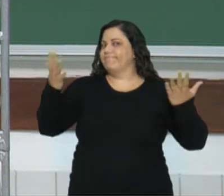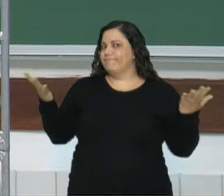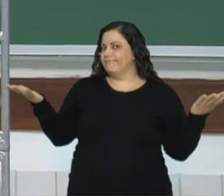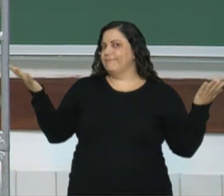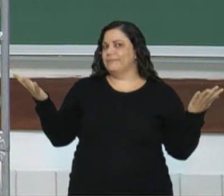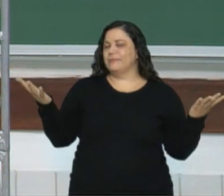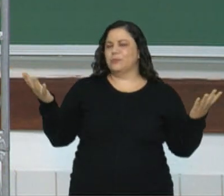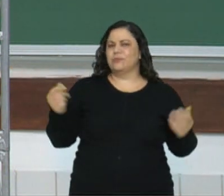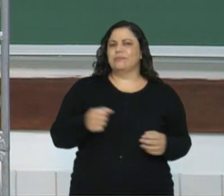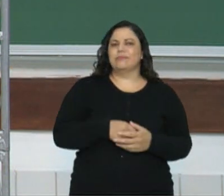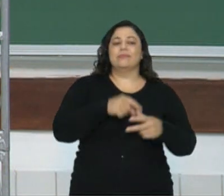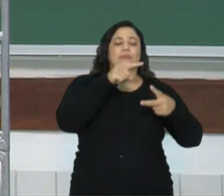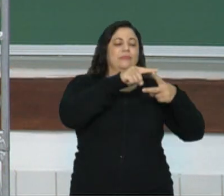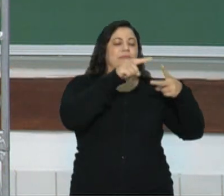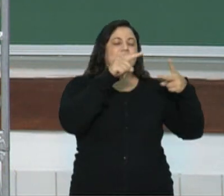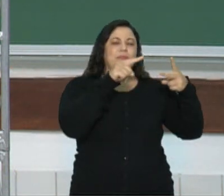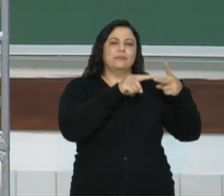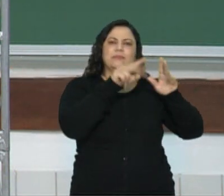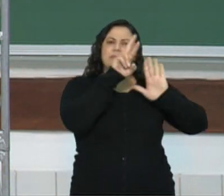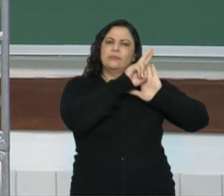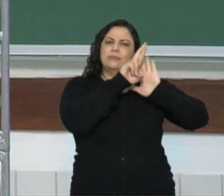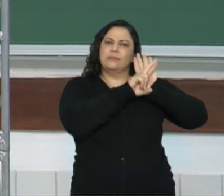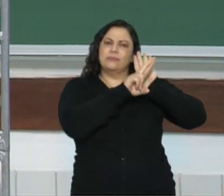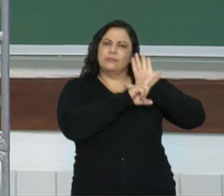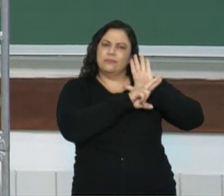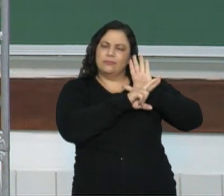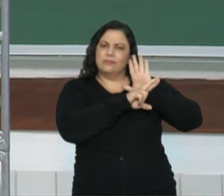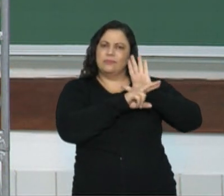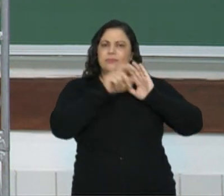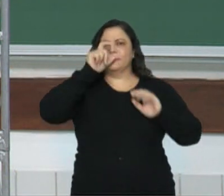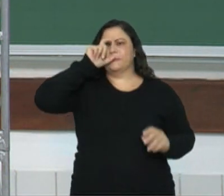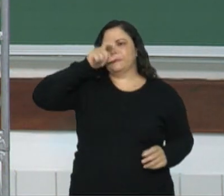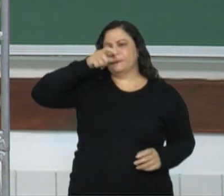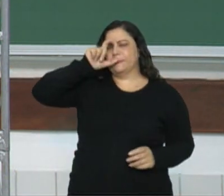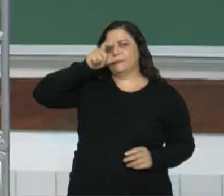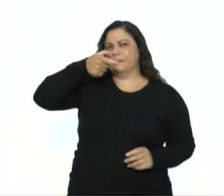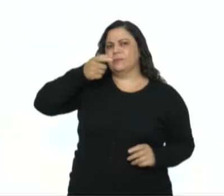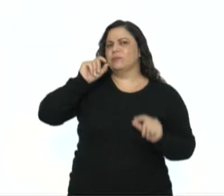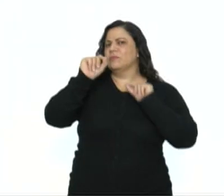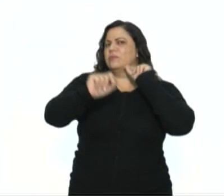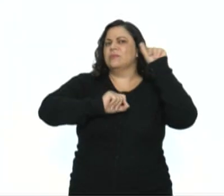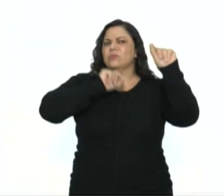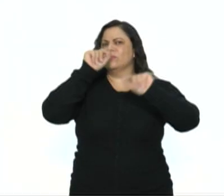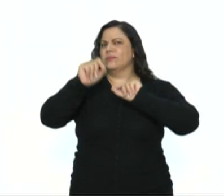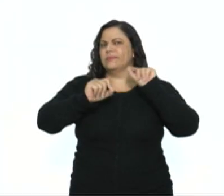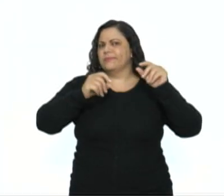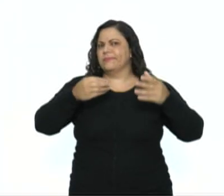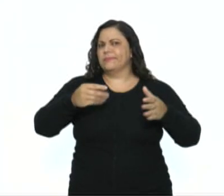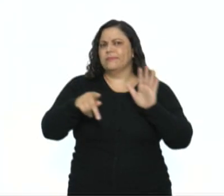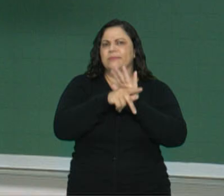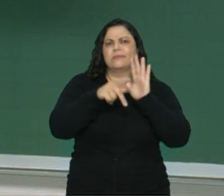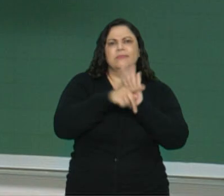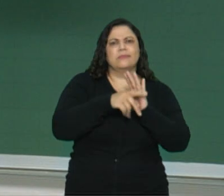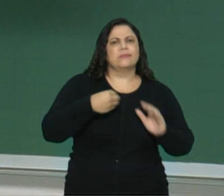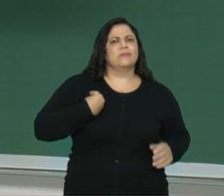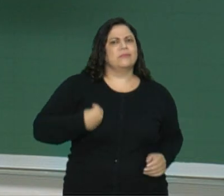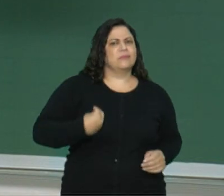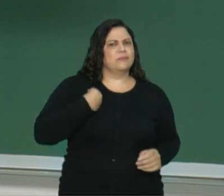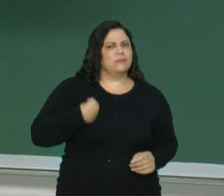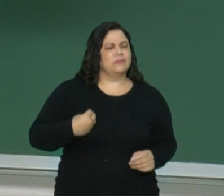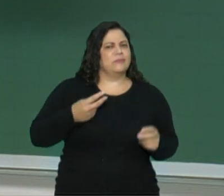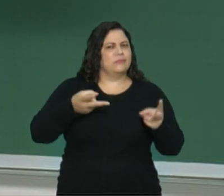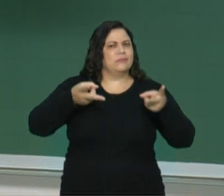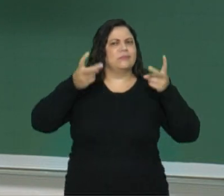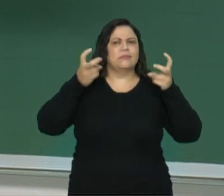Então, essas duas primeiras regras cartesianas, como que você pode aplicar na sua própria vida?